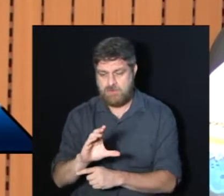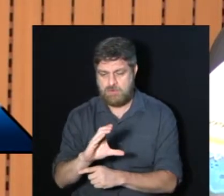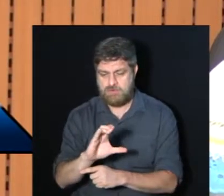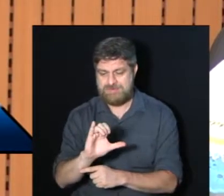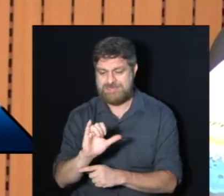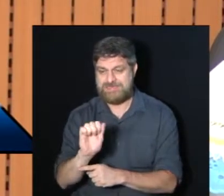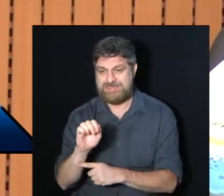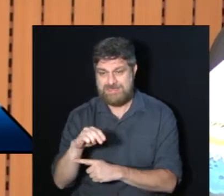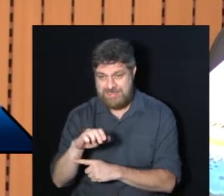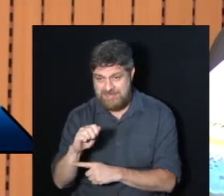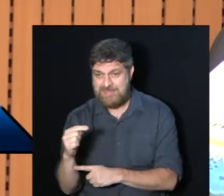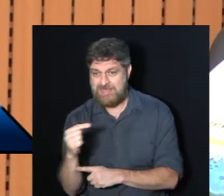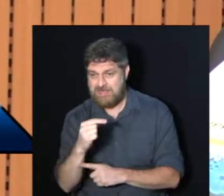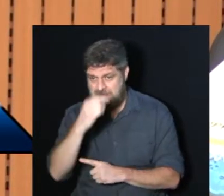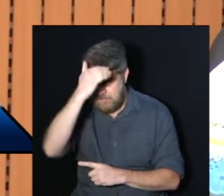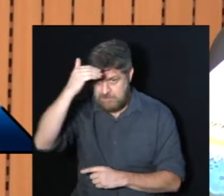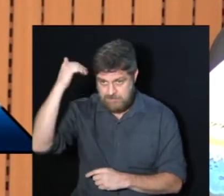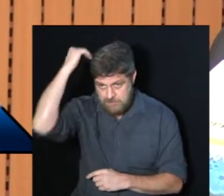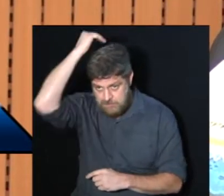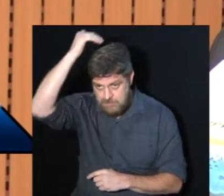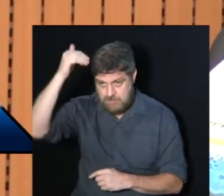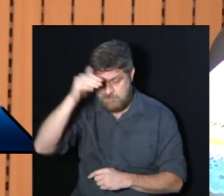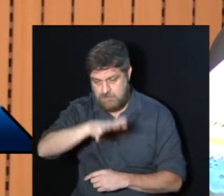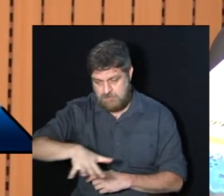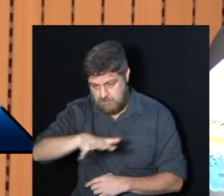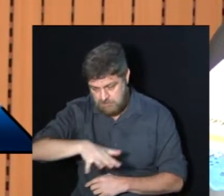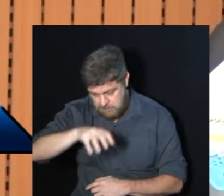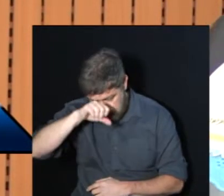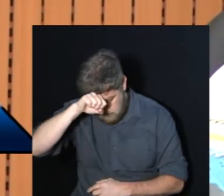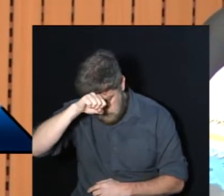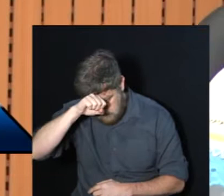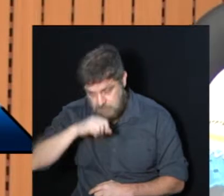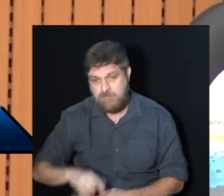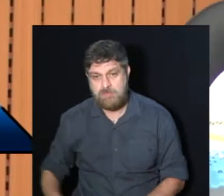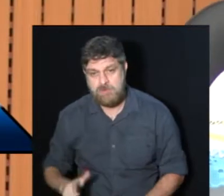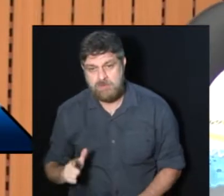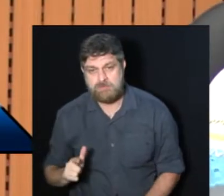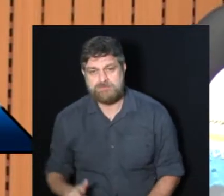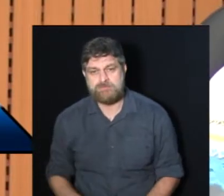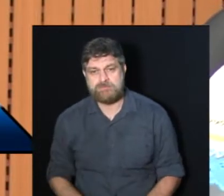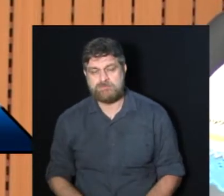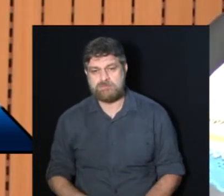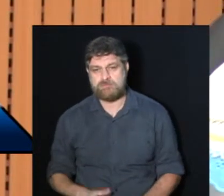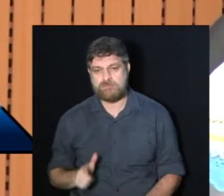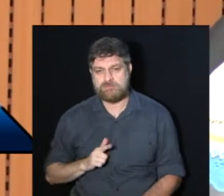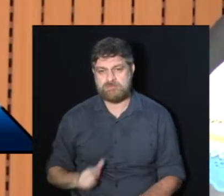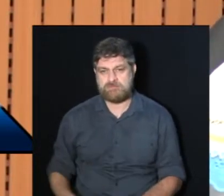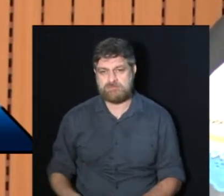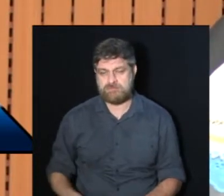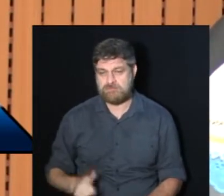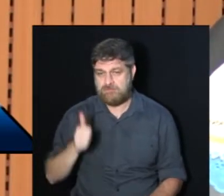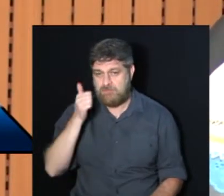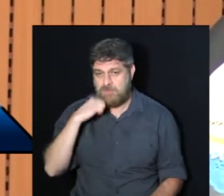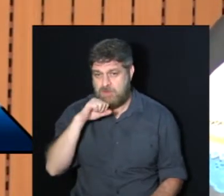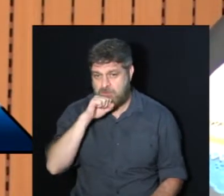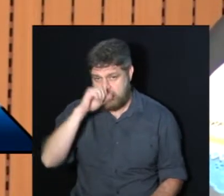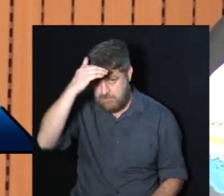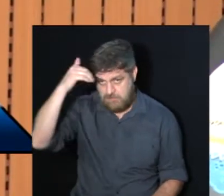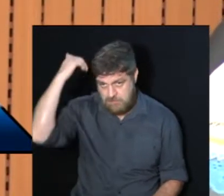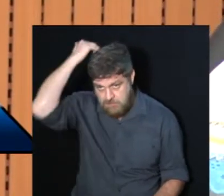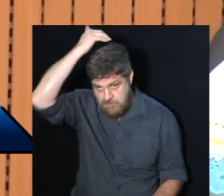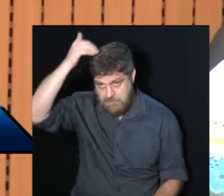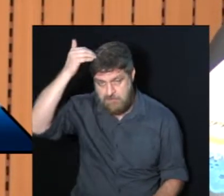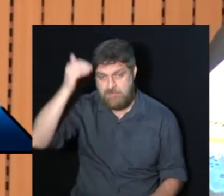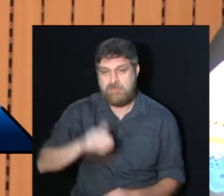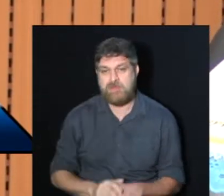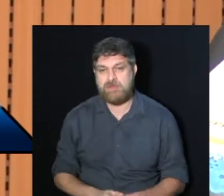Cataldi, que é sacerdotisa de Umbanda, da tenda de Umbanda Estrela Matutina, a Mãe Dango, sacerdotisa de matriz